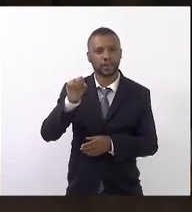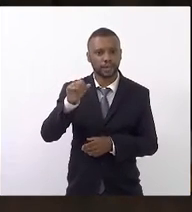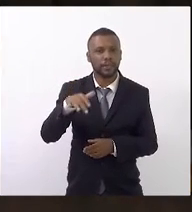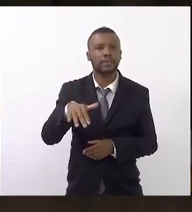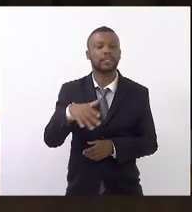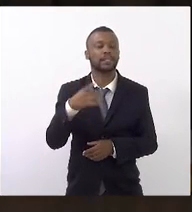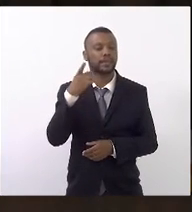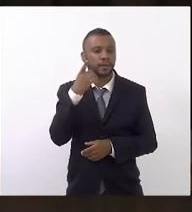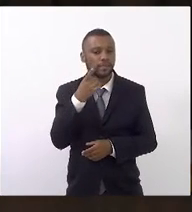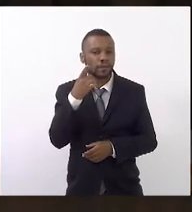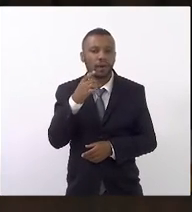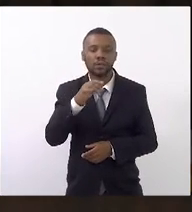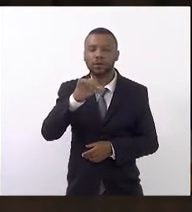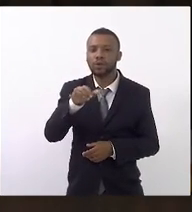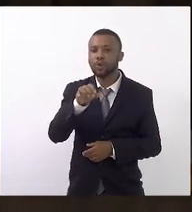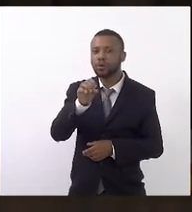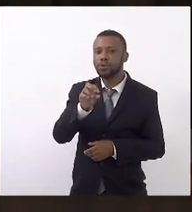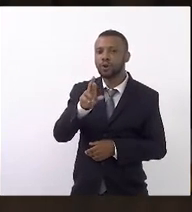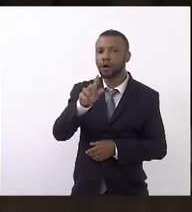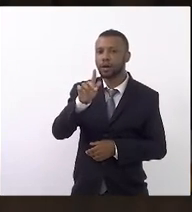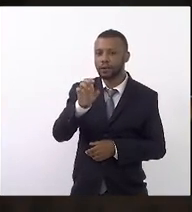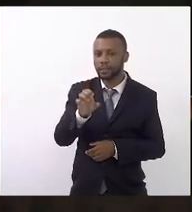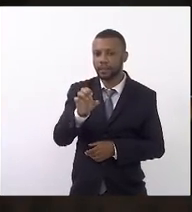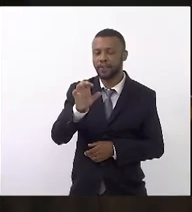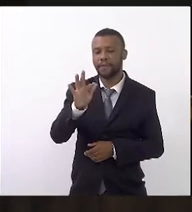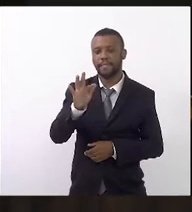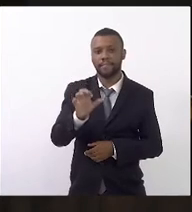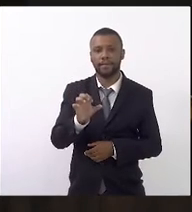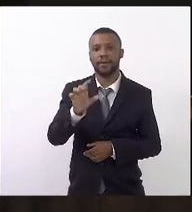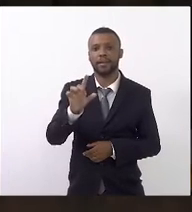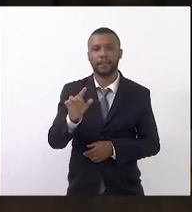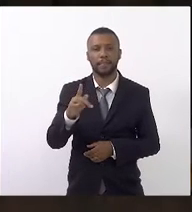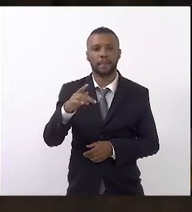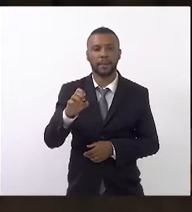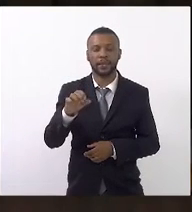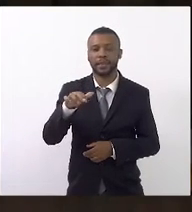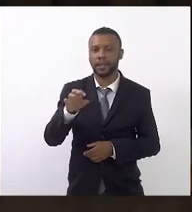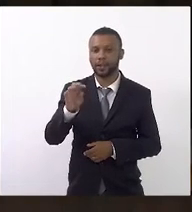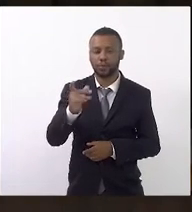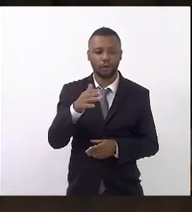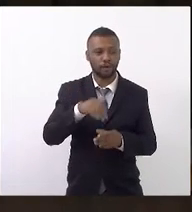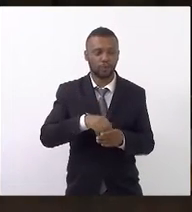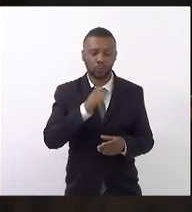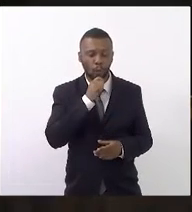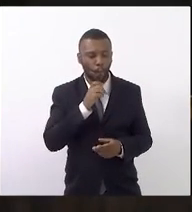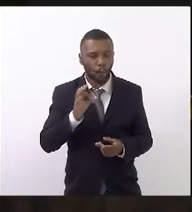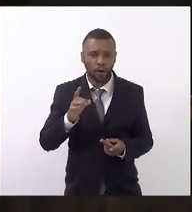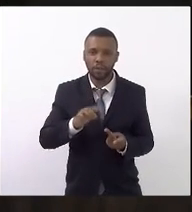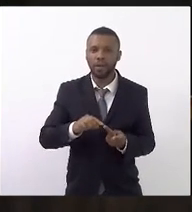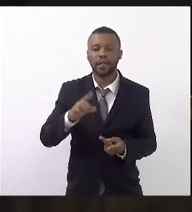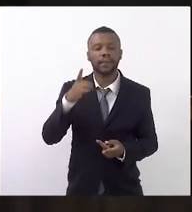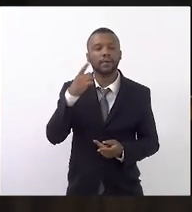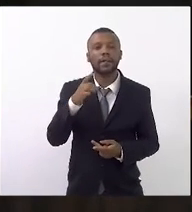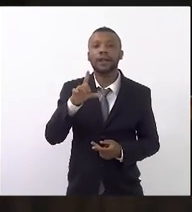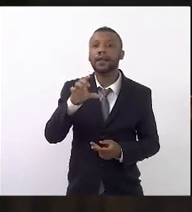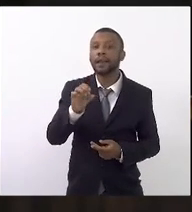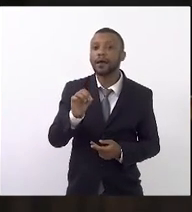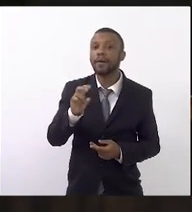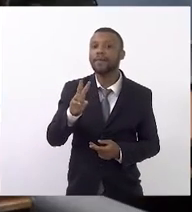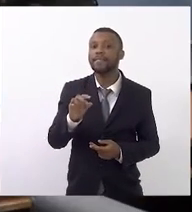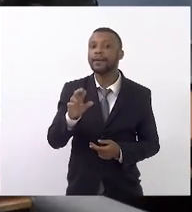Deputado Jorge Felipe Neto. Não votou. Deputado Léo Vieira. Vota sim.